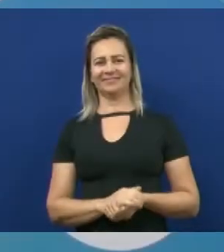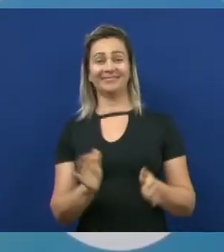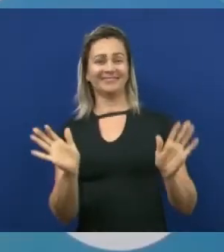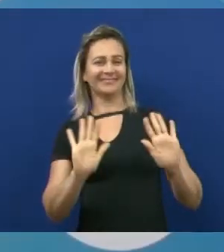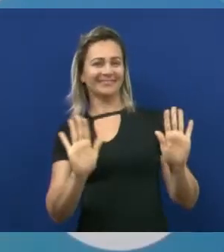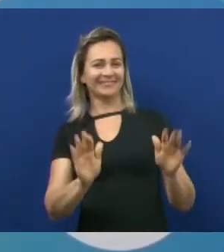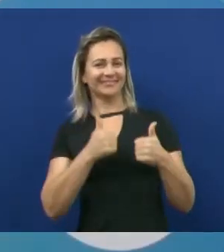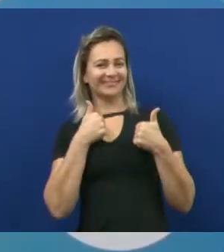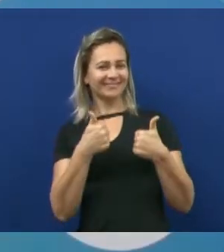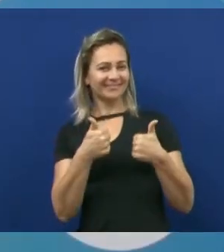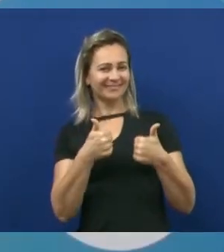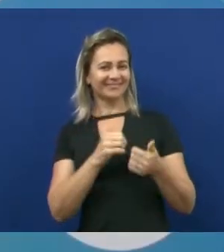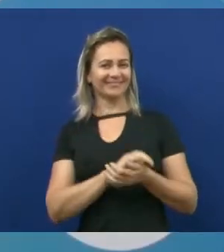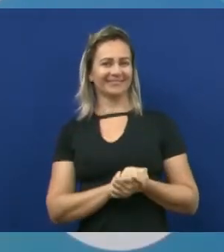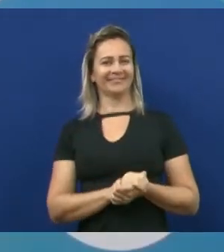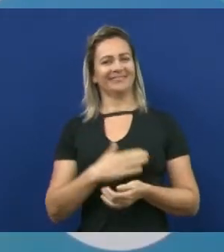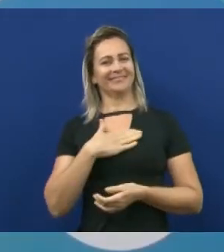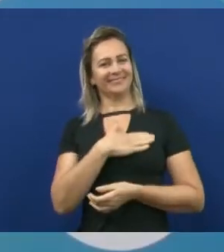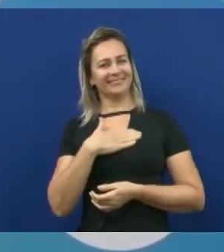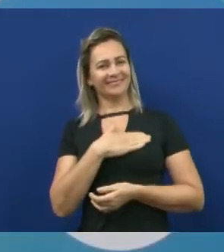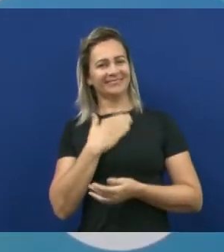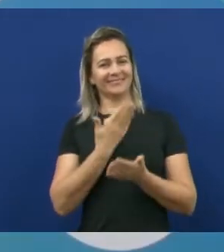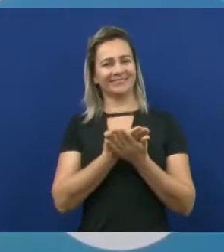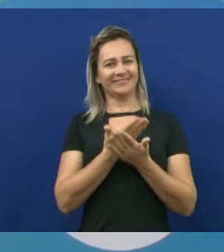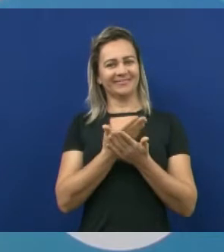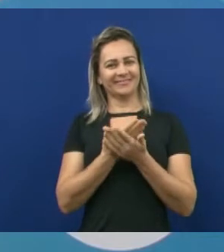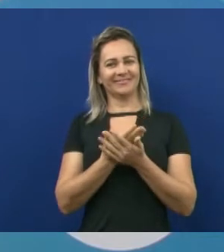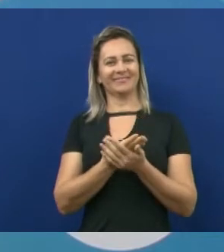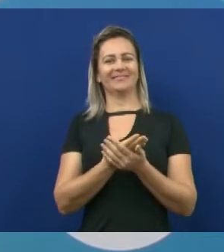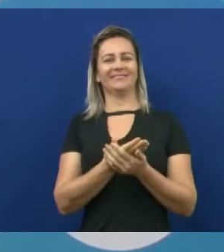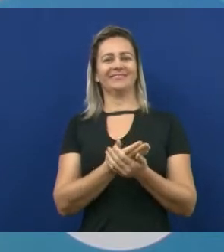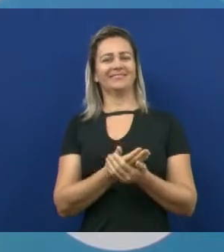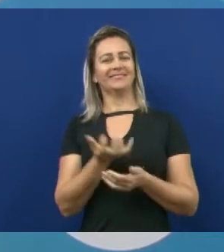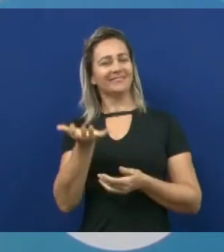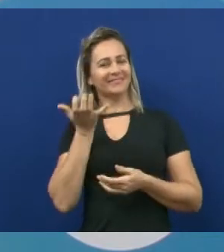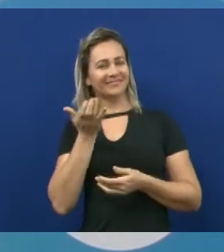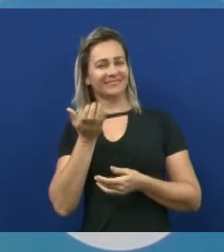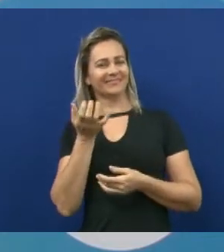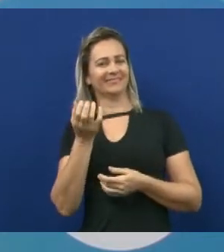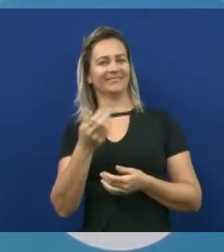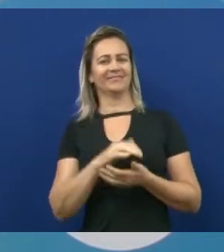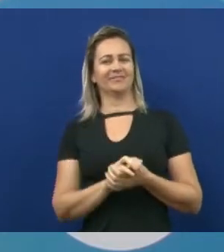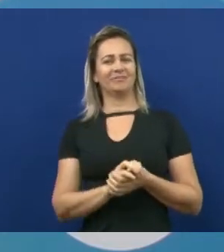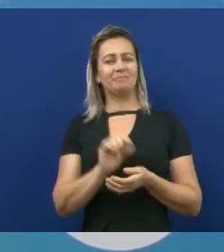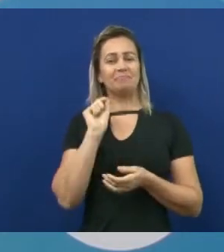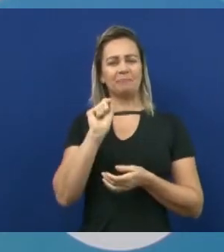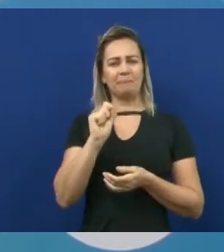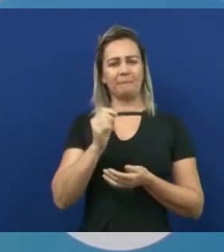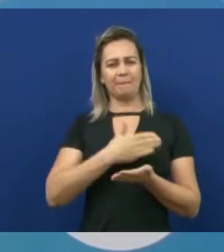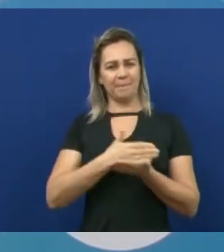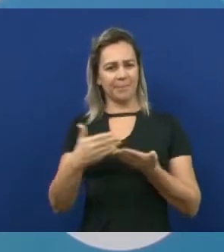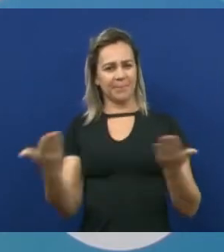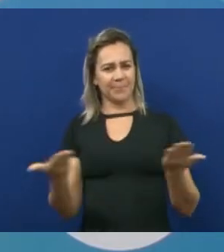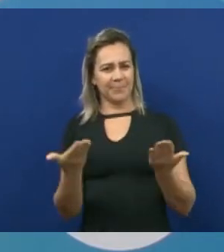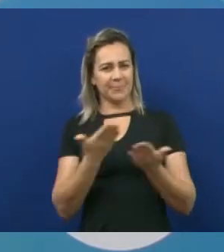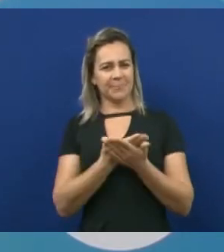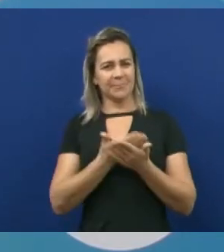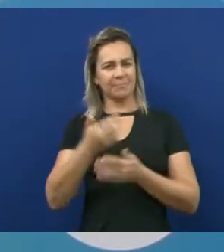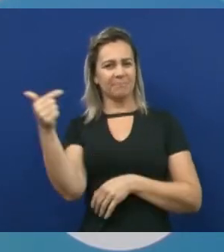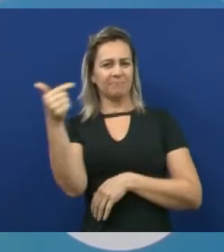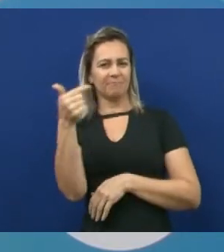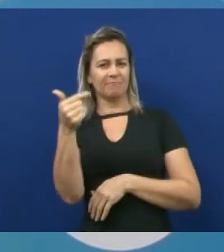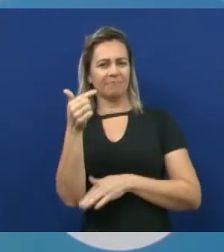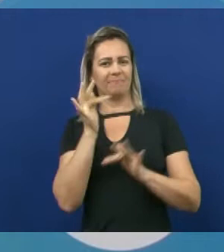Olá para você que gosta de estudar e sabe muito bem o que quer da vida. Nesse momento, nós iniciamos a segunda aula